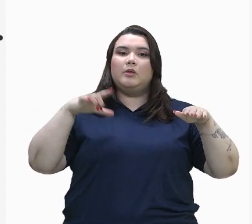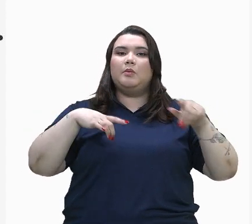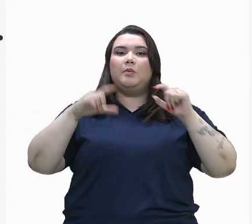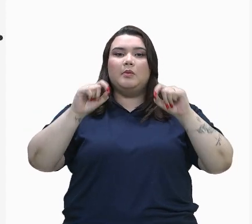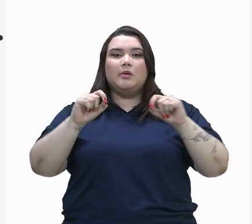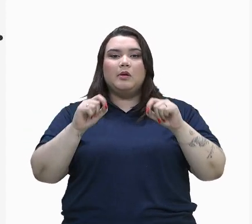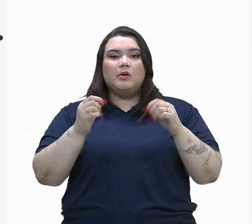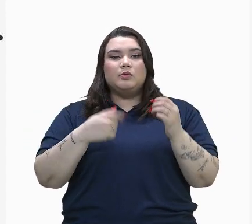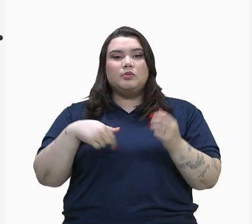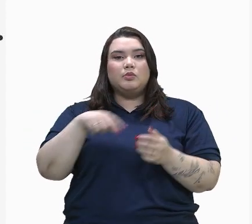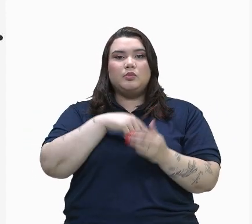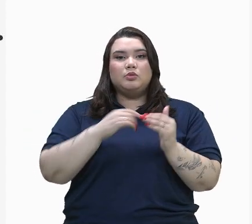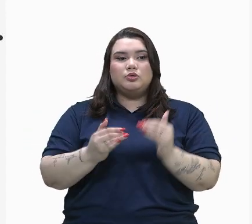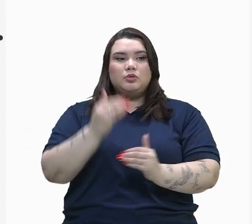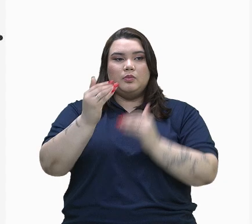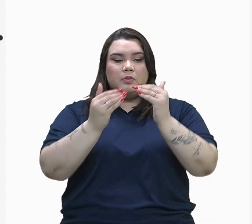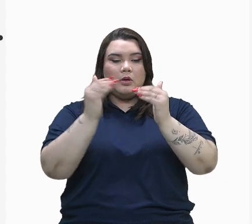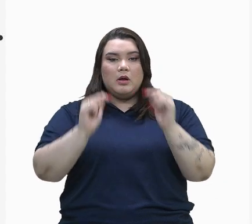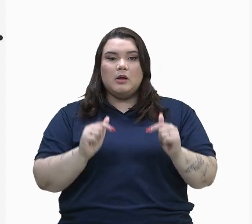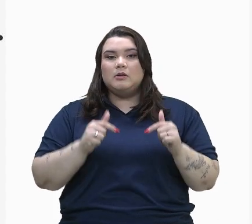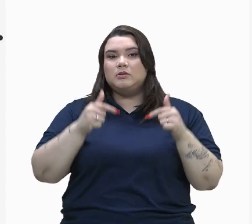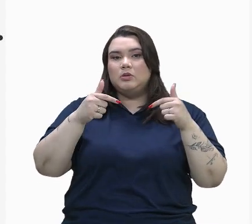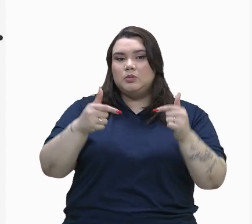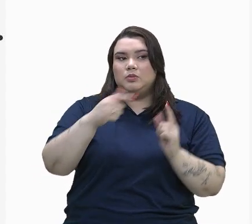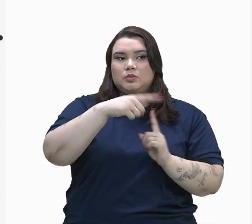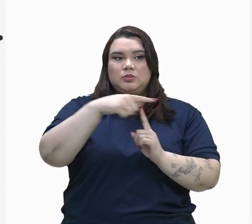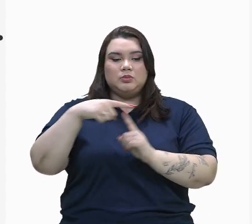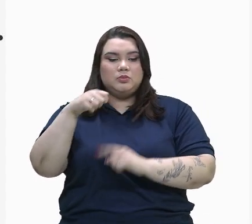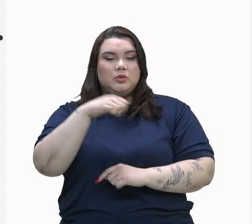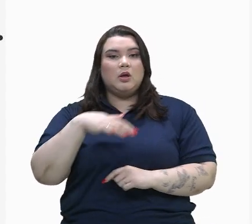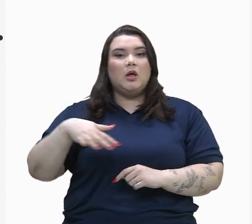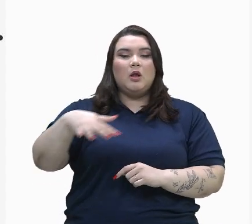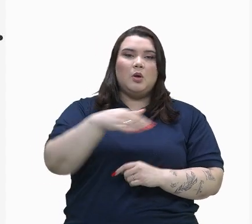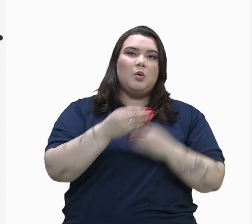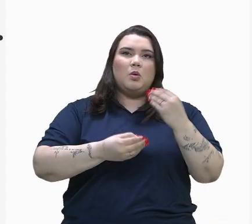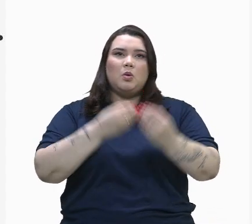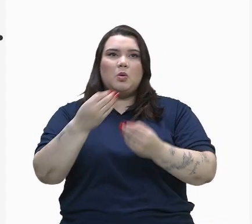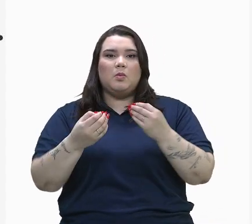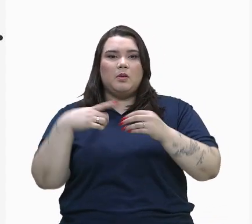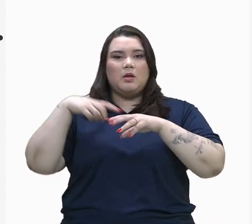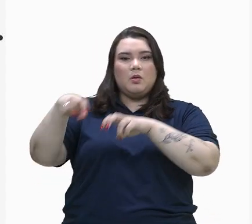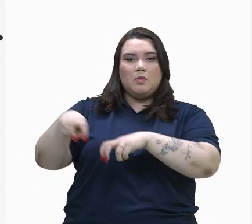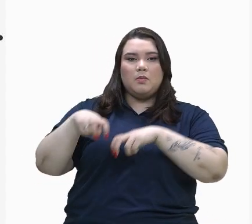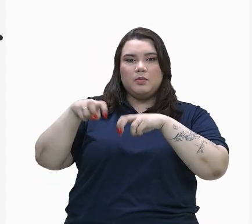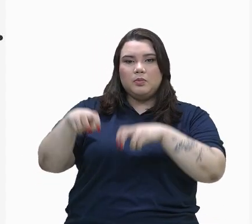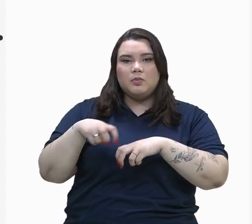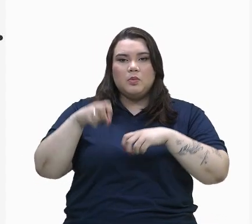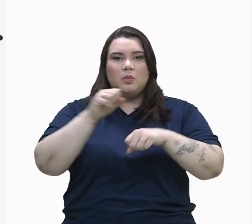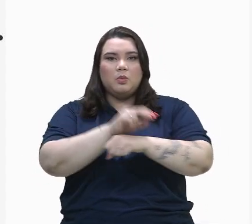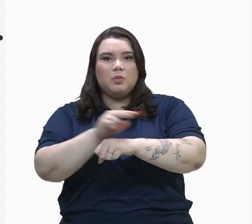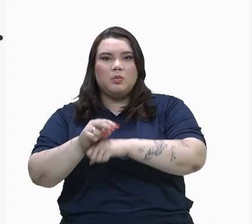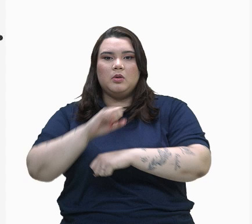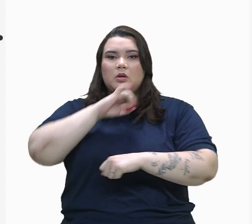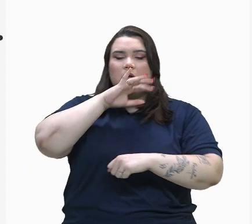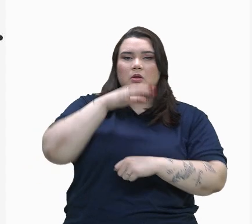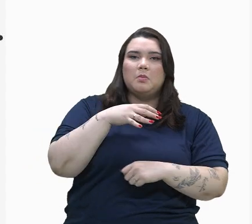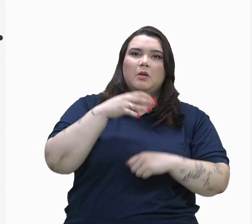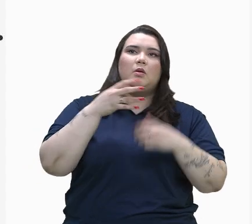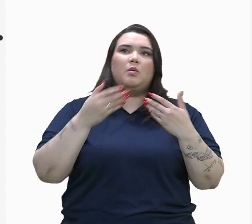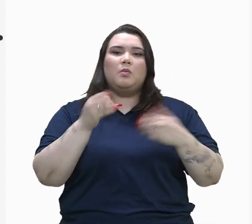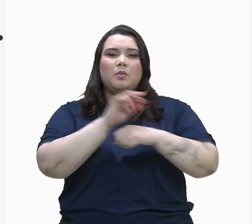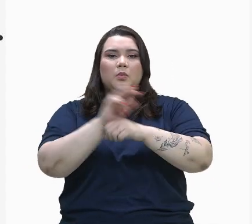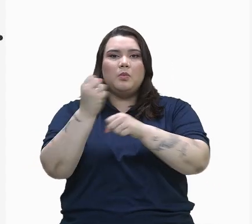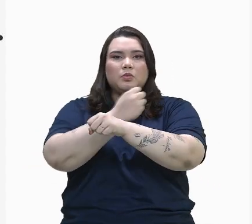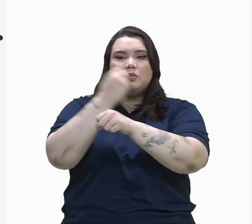nós desenvolvemos as nossas atividades de uma forma geral. É onde a gente realiza agricultura, pecuária, é onde a gente constrói as nossas casas, é onde a